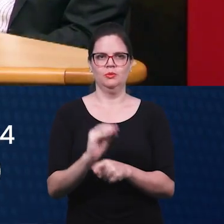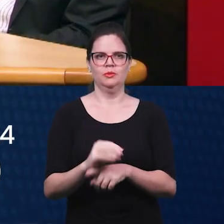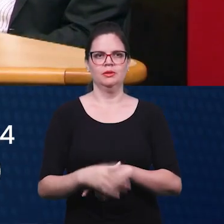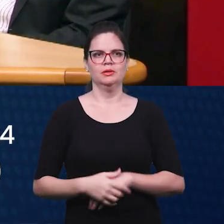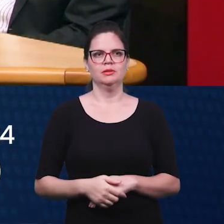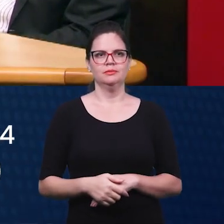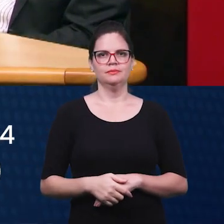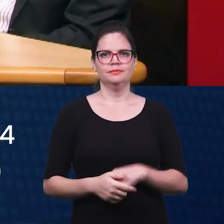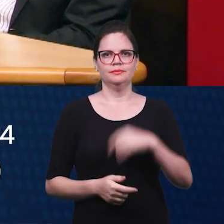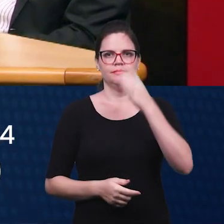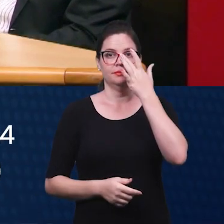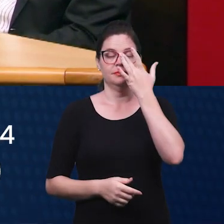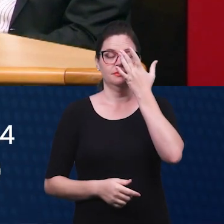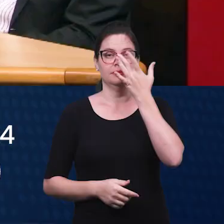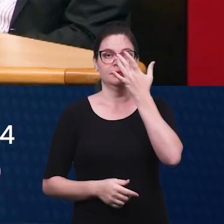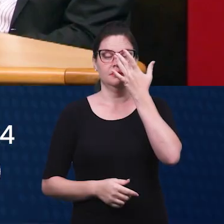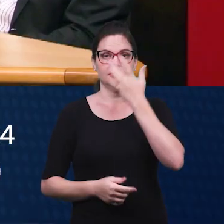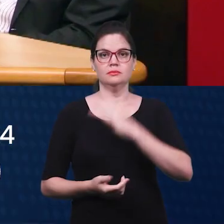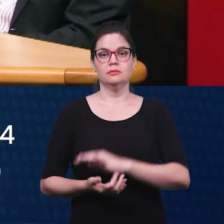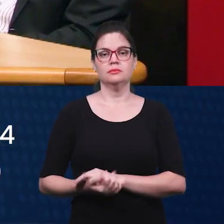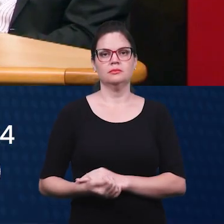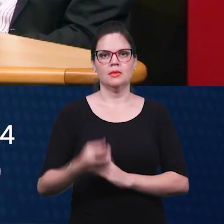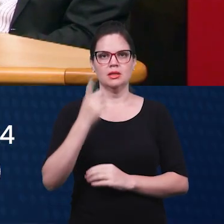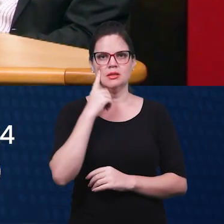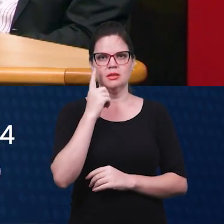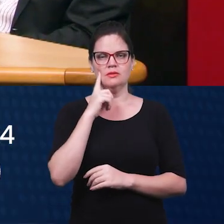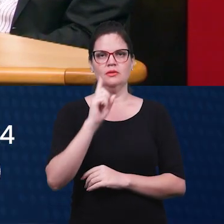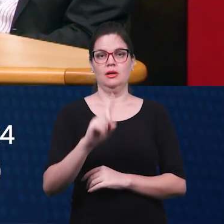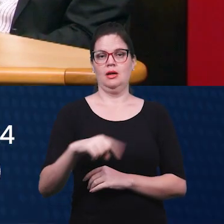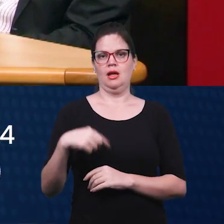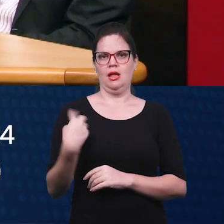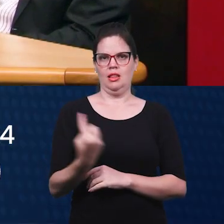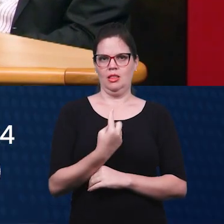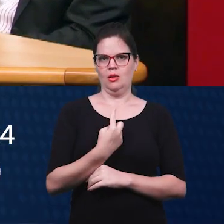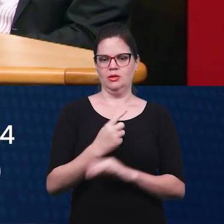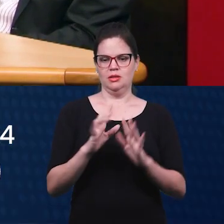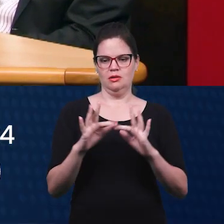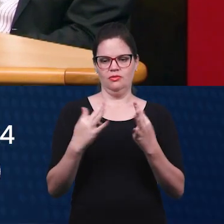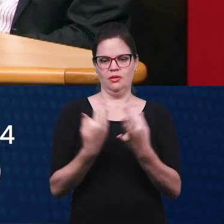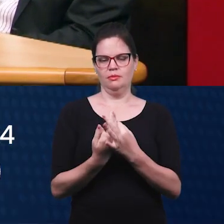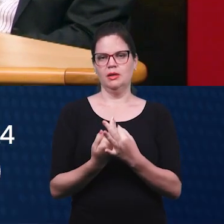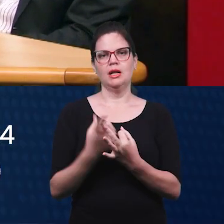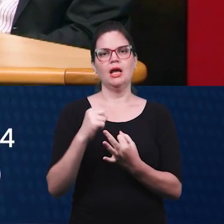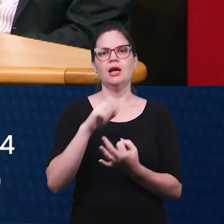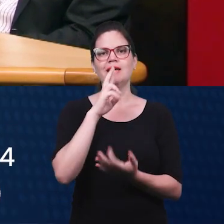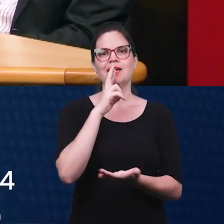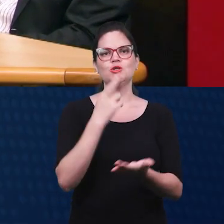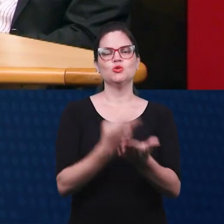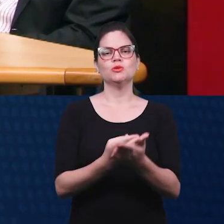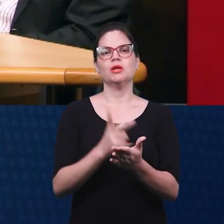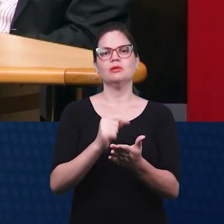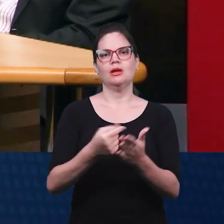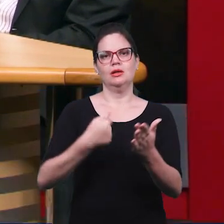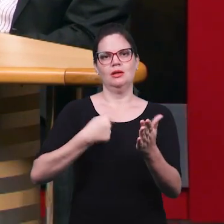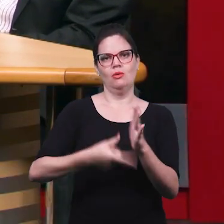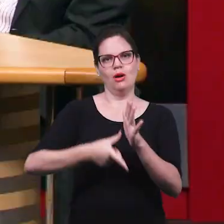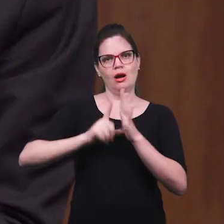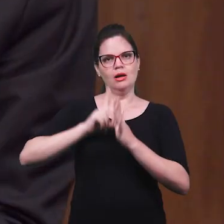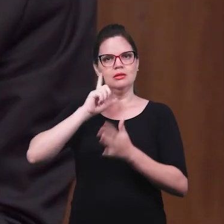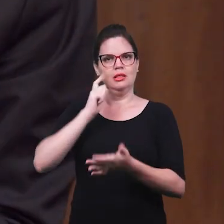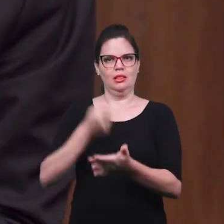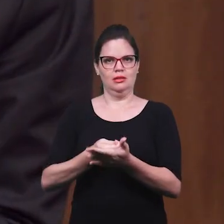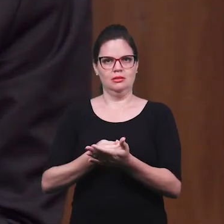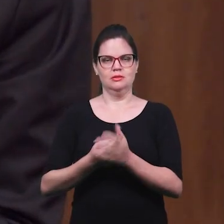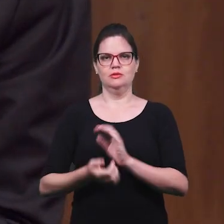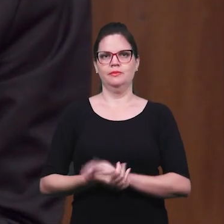é muito valiosa. A nossa casa é reflexo das nossas decisões. E Josué entendeu bem isso. Há uma